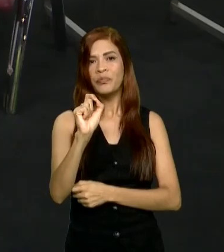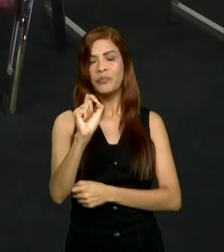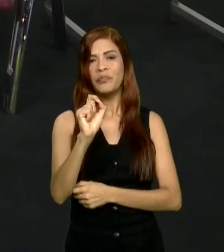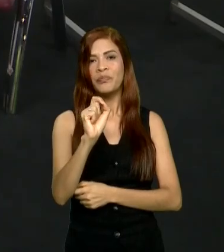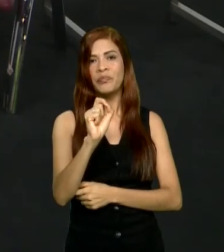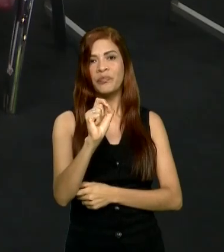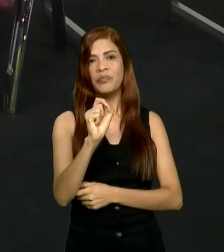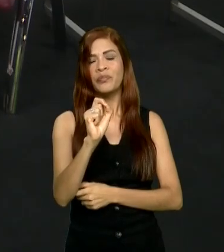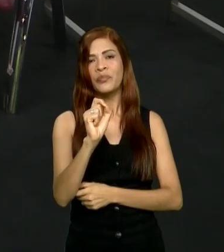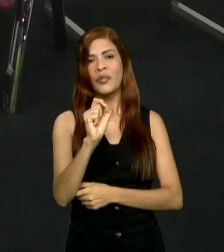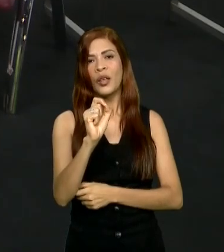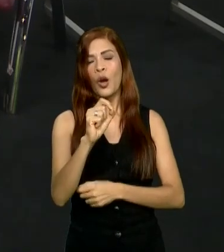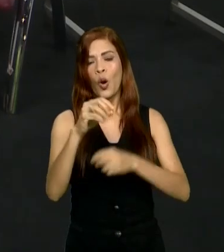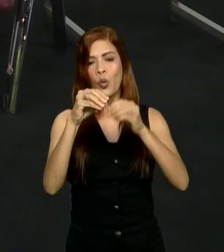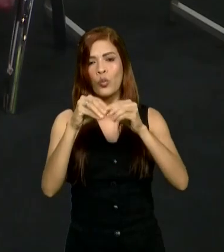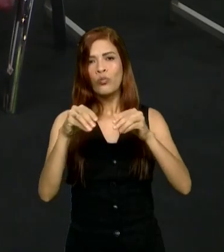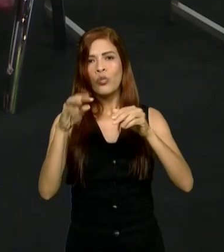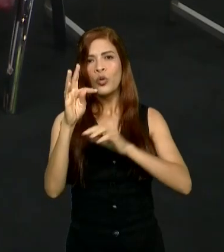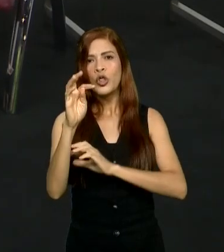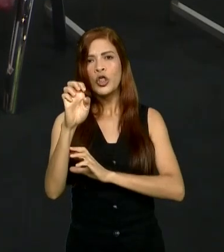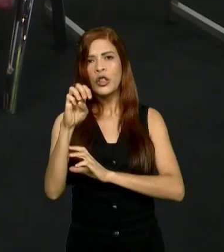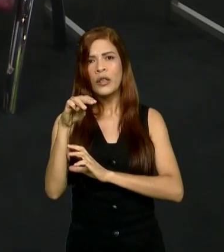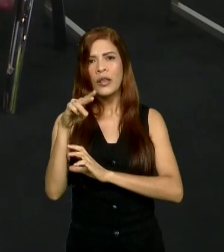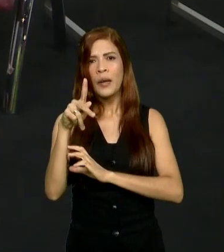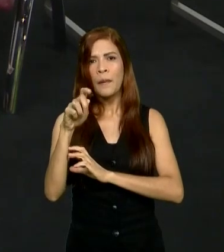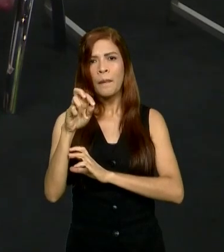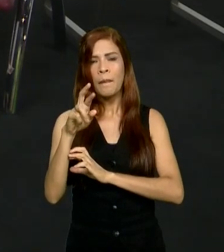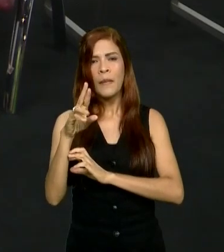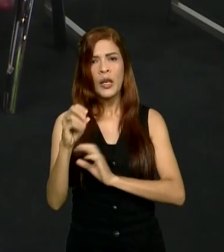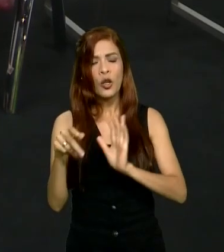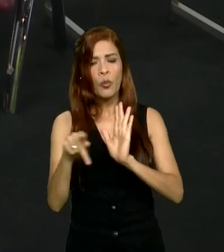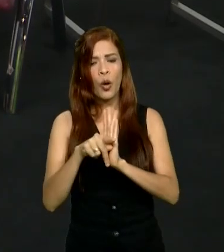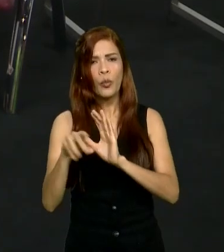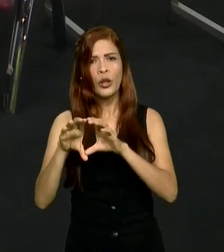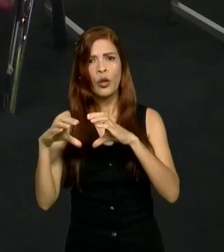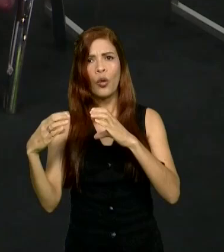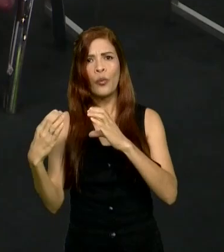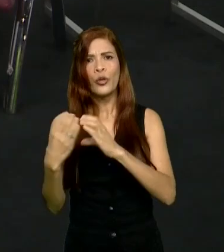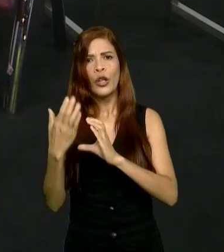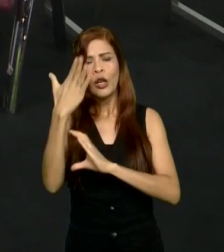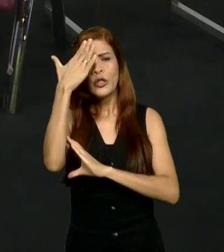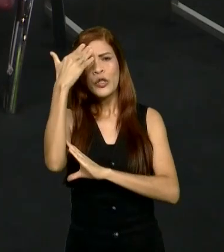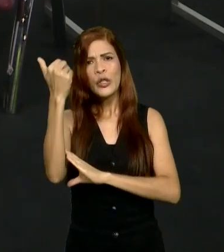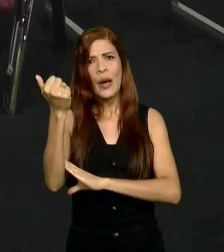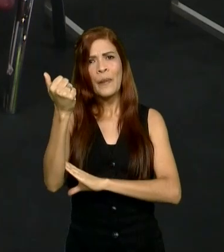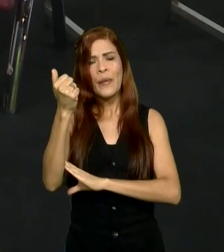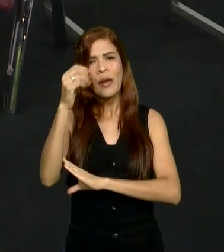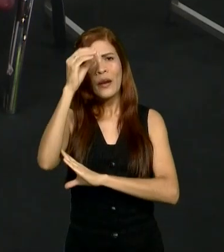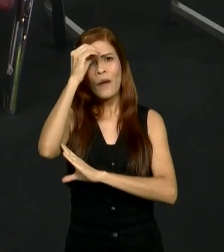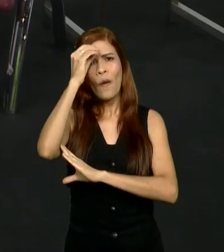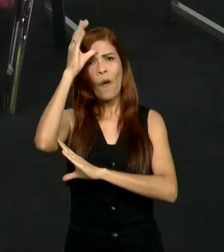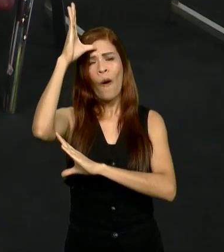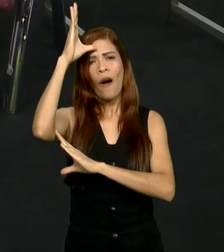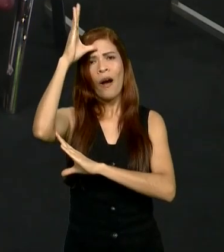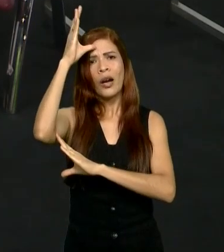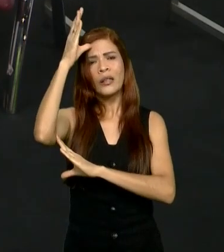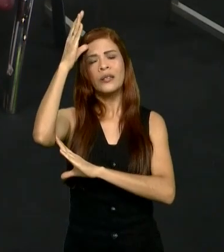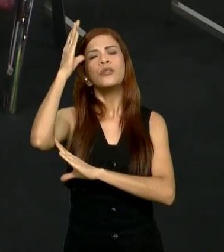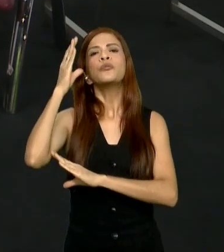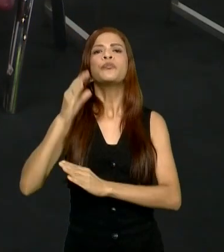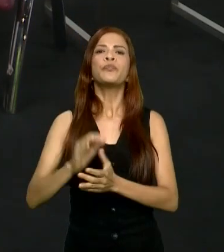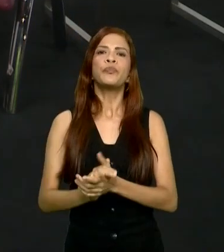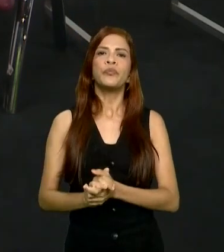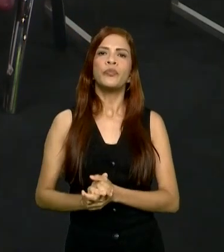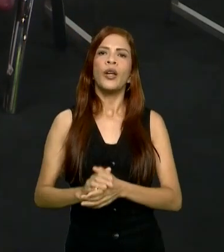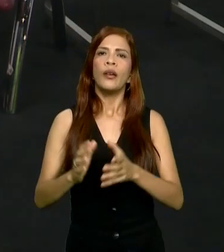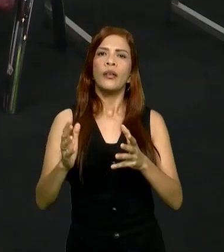produção, os temperos, né, que são todos naturais dessa comunidade, desses saberes, que enriquece essa alimentação, porque